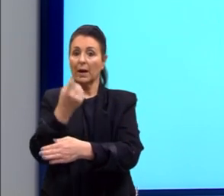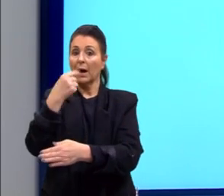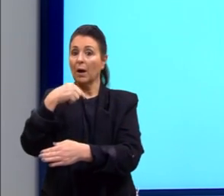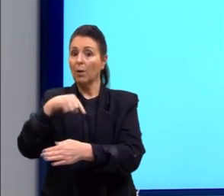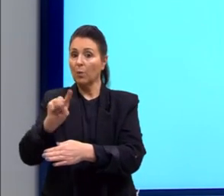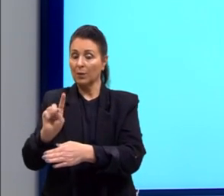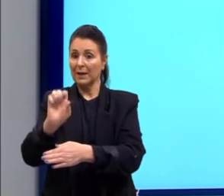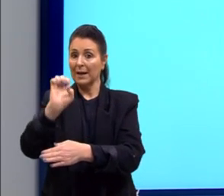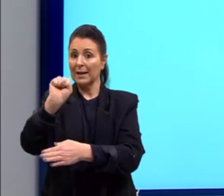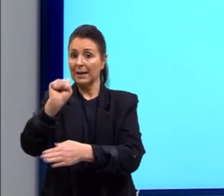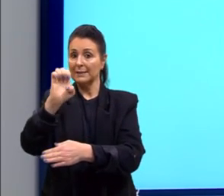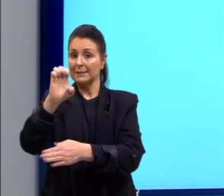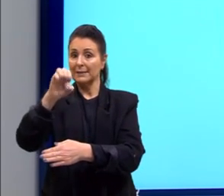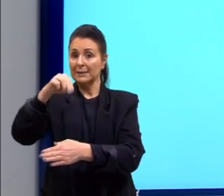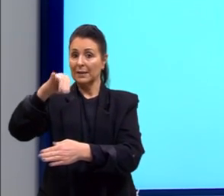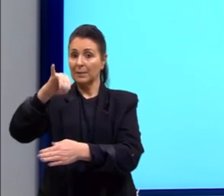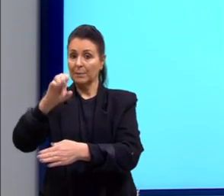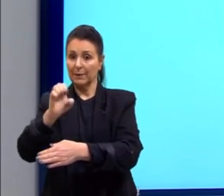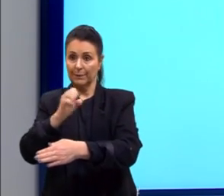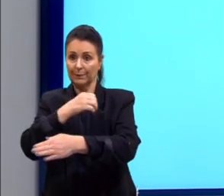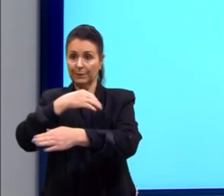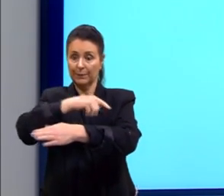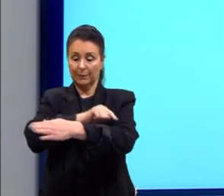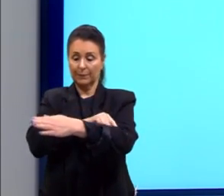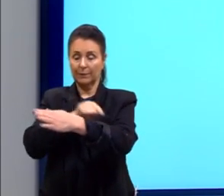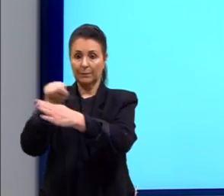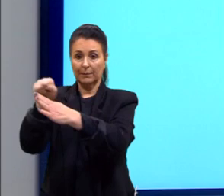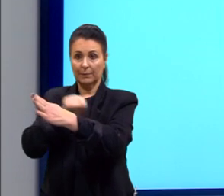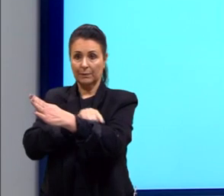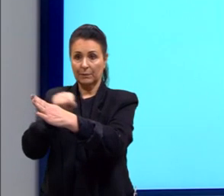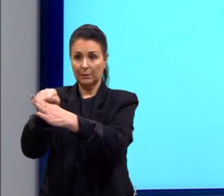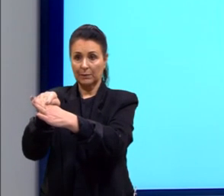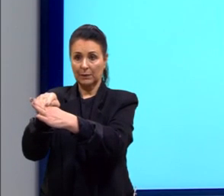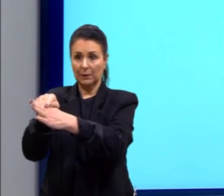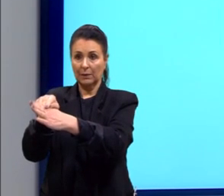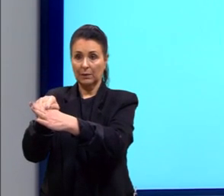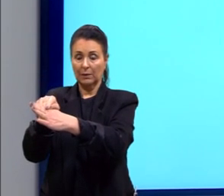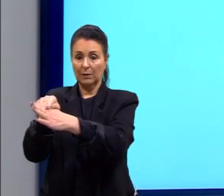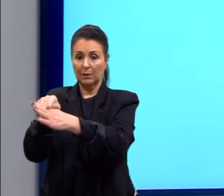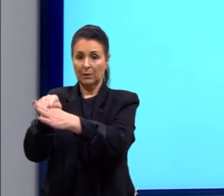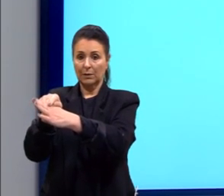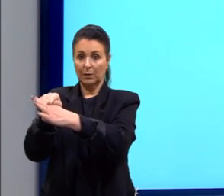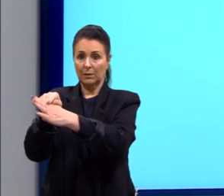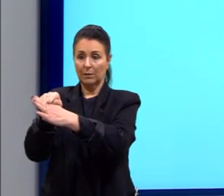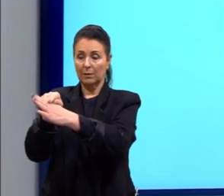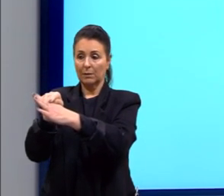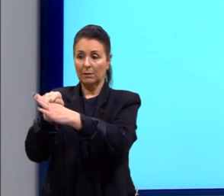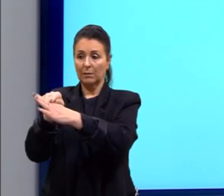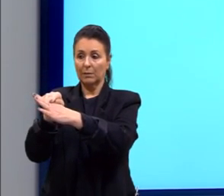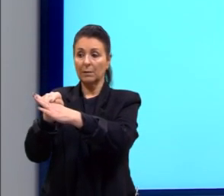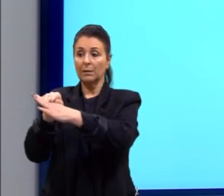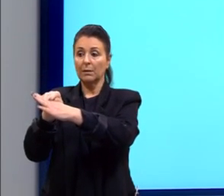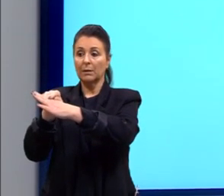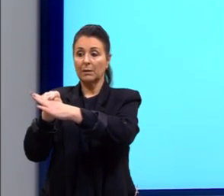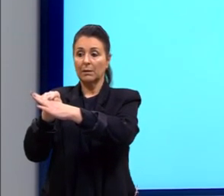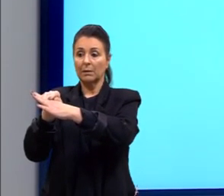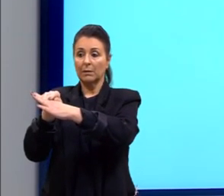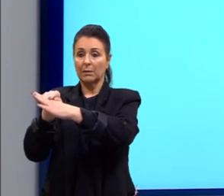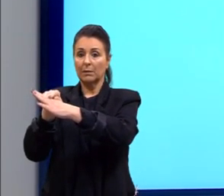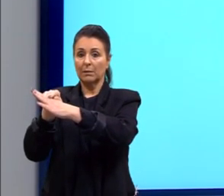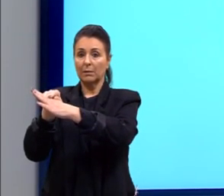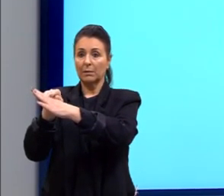Nossa semirreta ela é um pouco diferente Embora ela seja uma figura que continua ali na